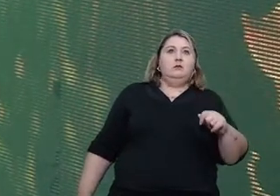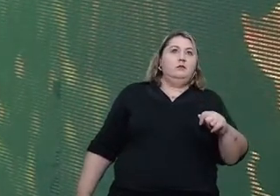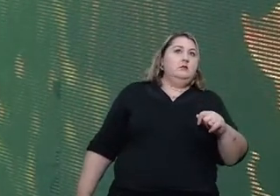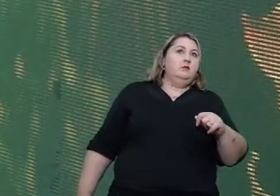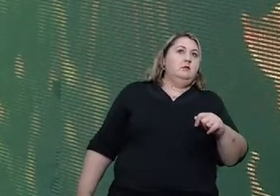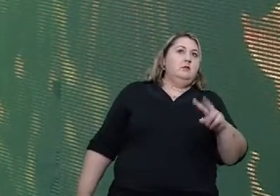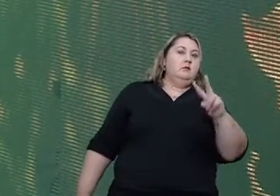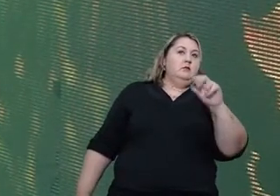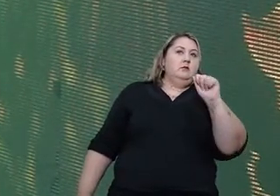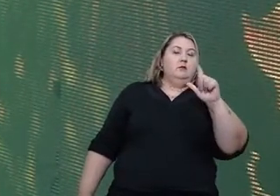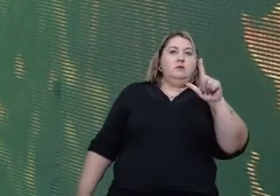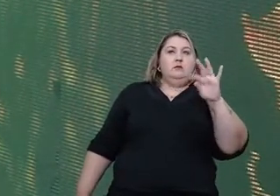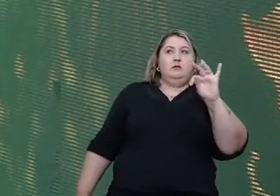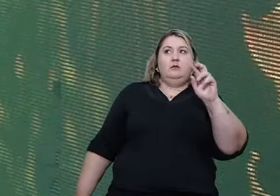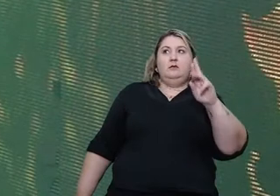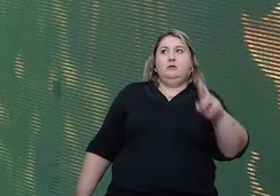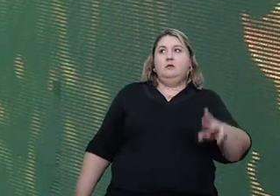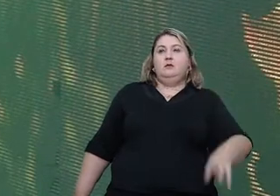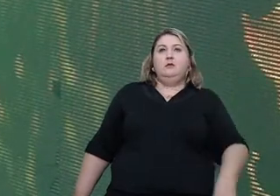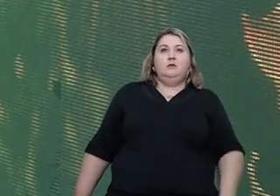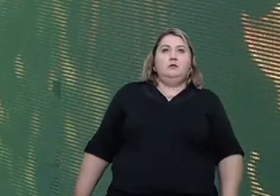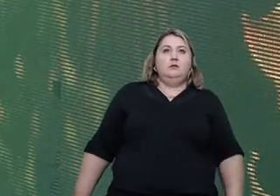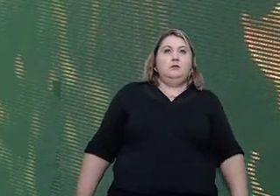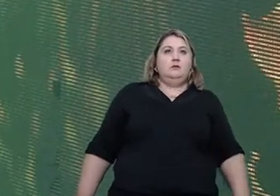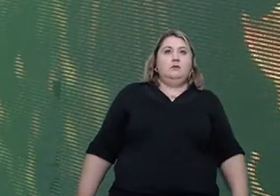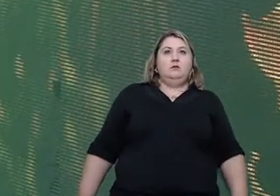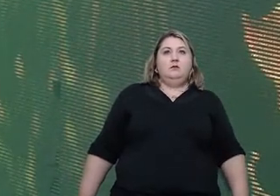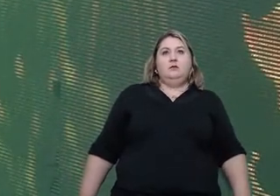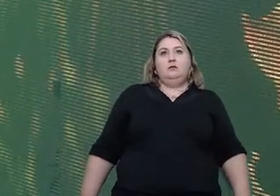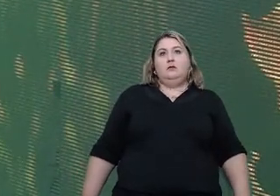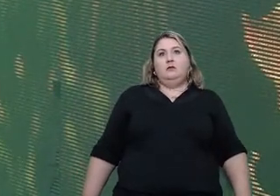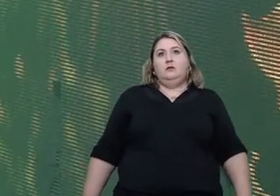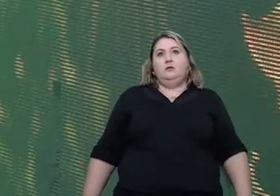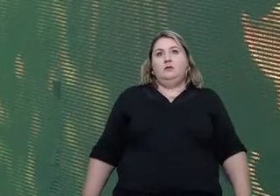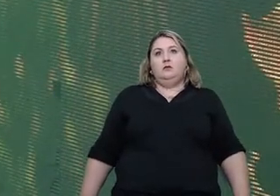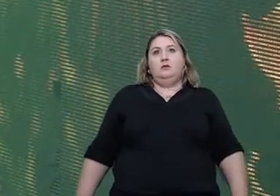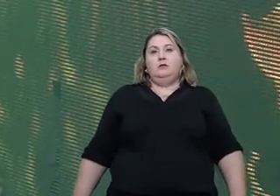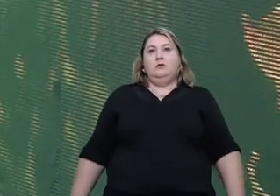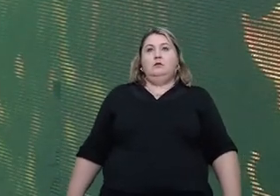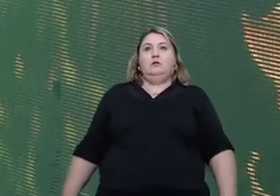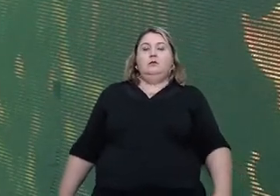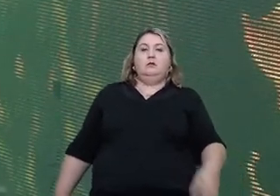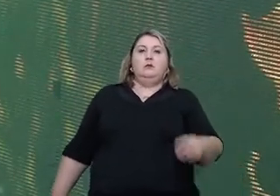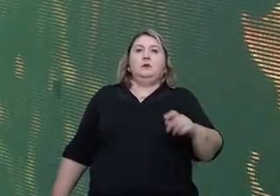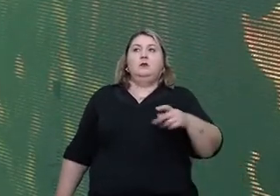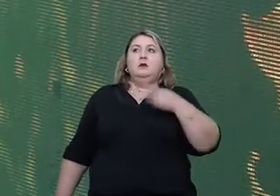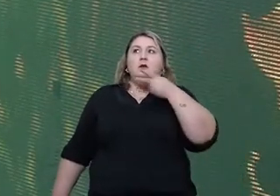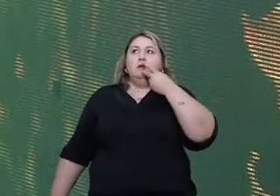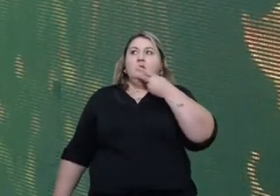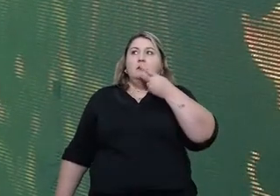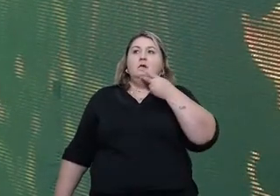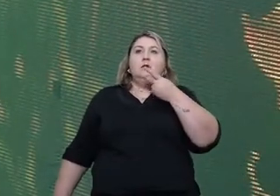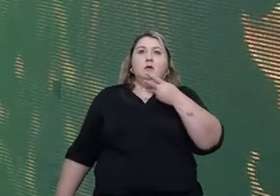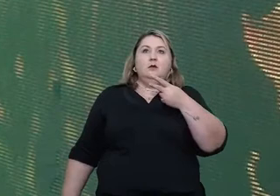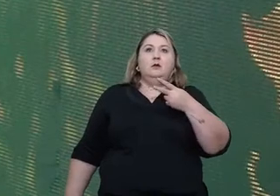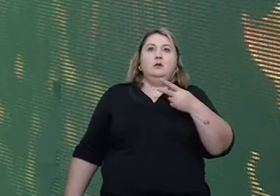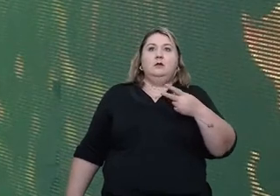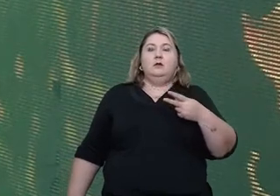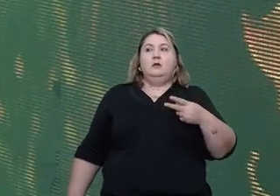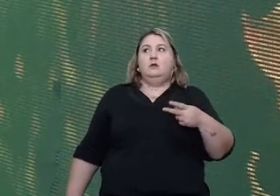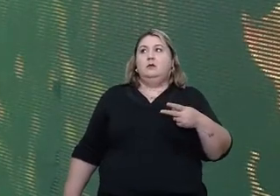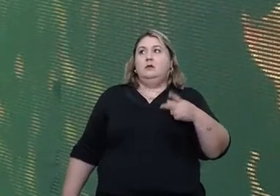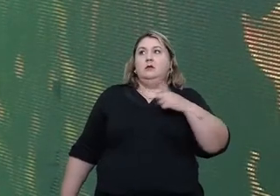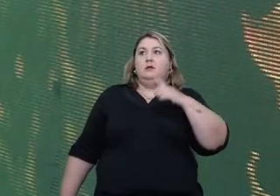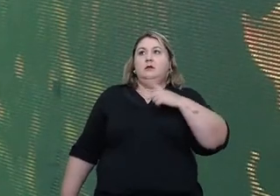Leandro, Walter, Camila de novo. Camila está pedindo. Toca César Minotti. Oh, não, toca aqui não, isso? Aqui não, do César Minotti e